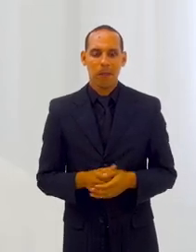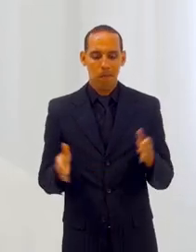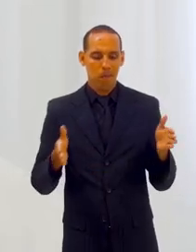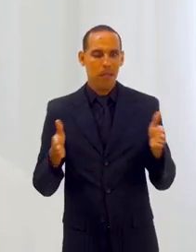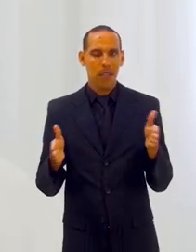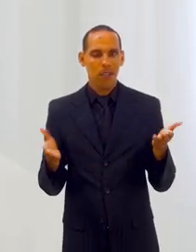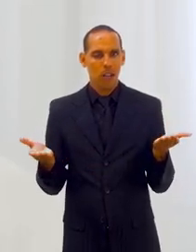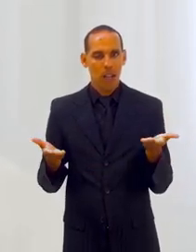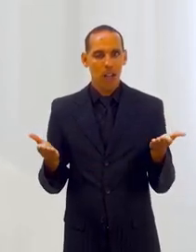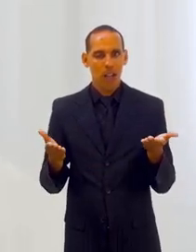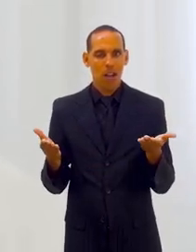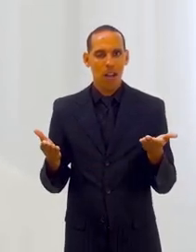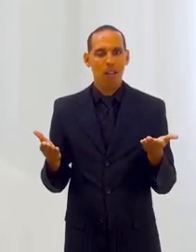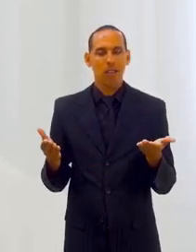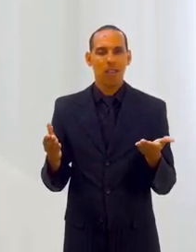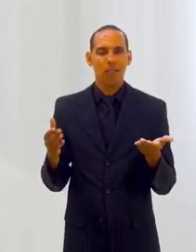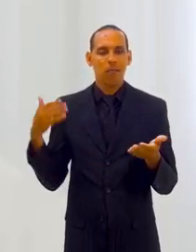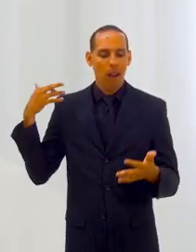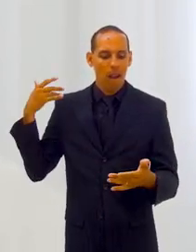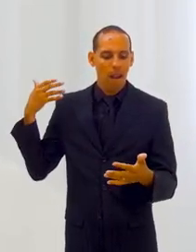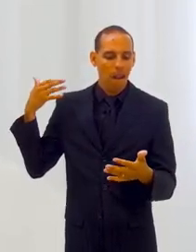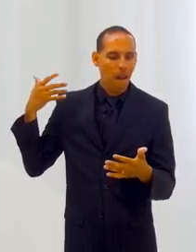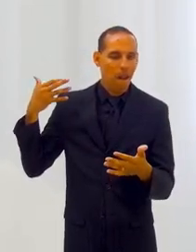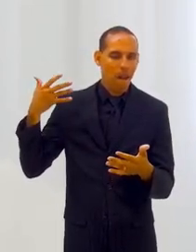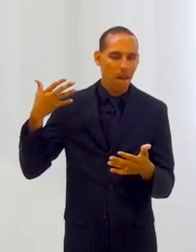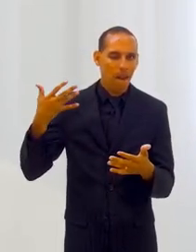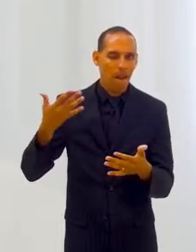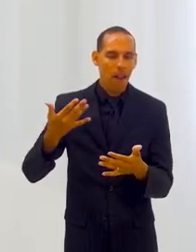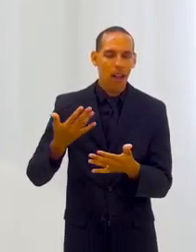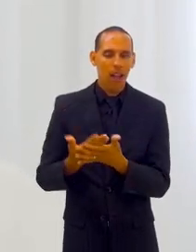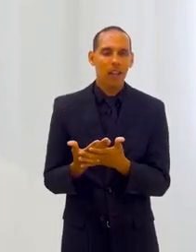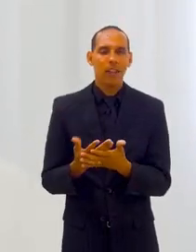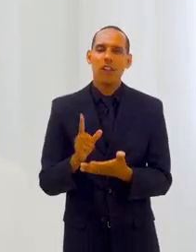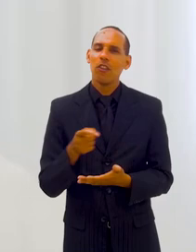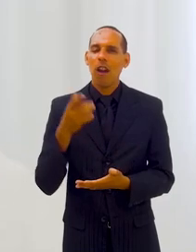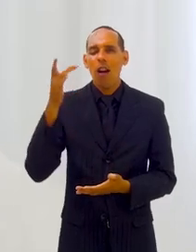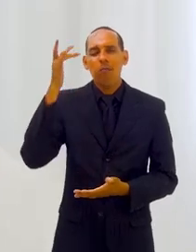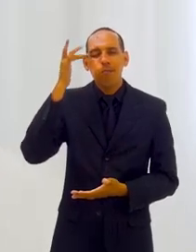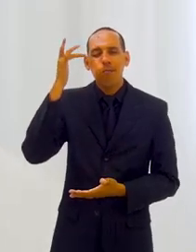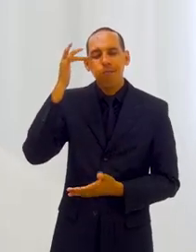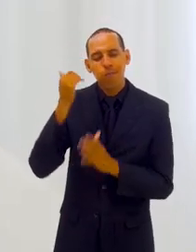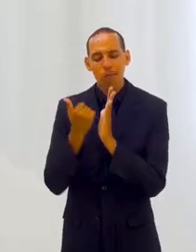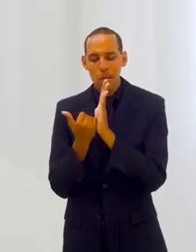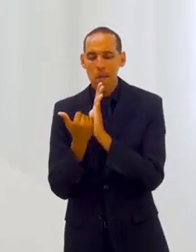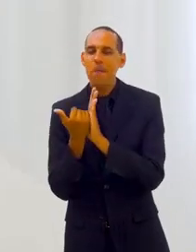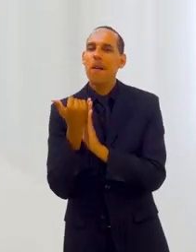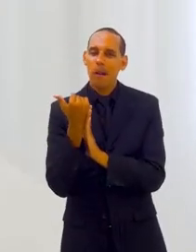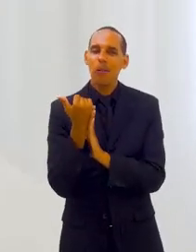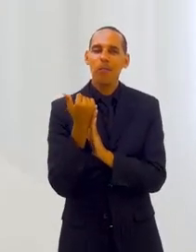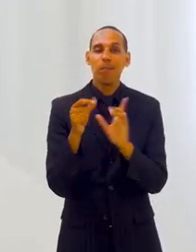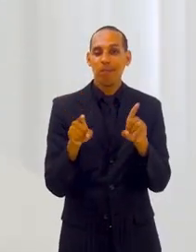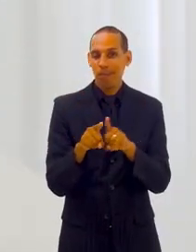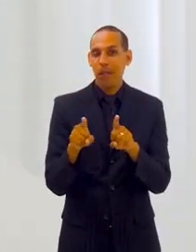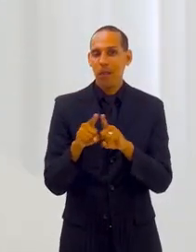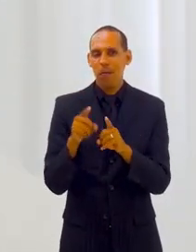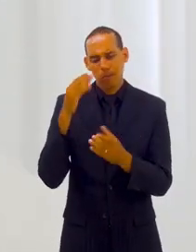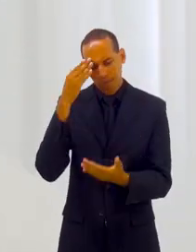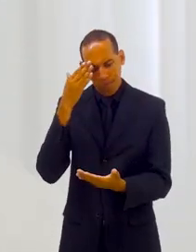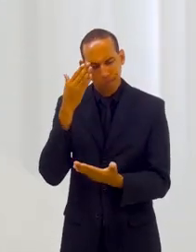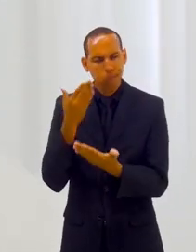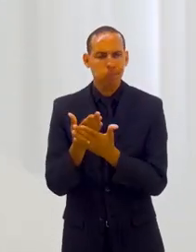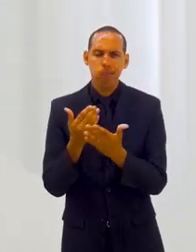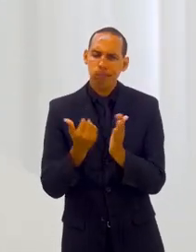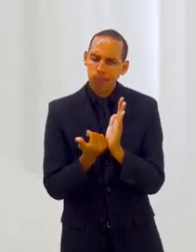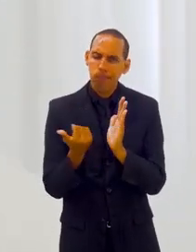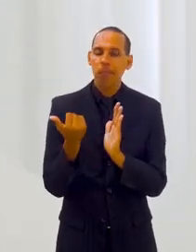durante esse período, nós próprios pudemos amadurecer mais e nos convencer com mais